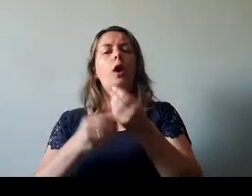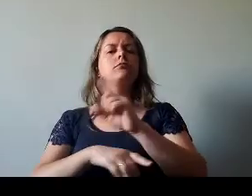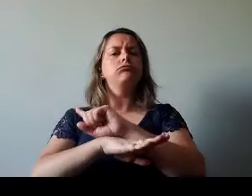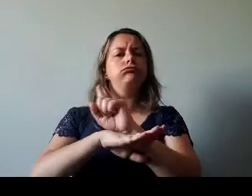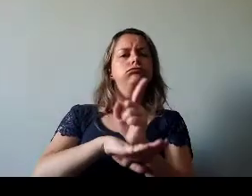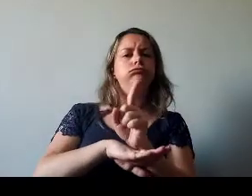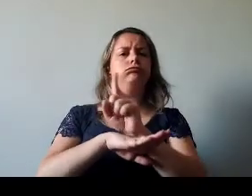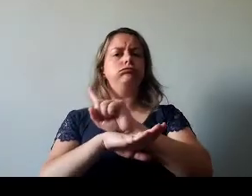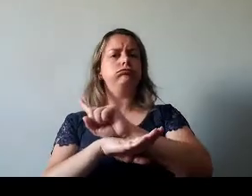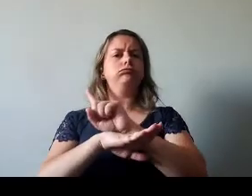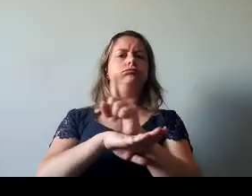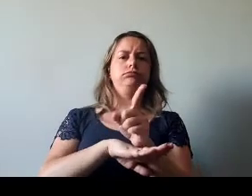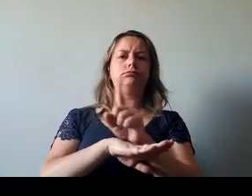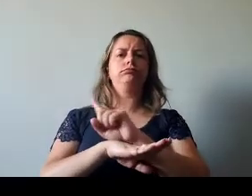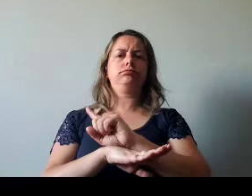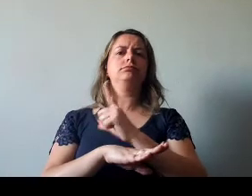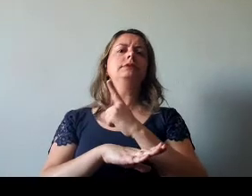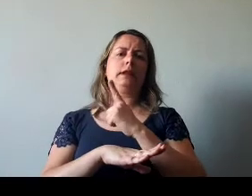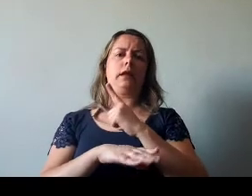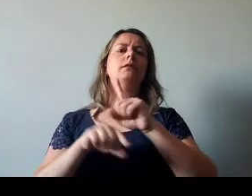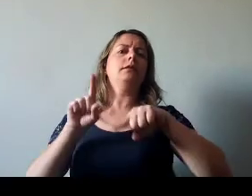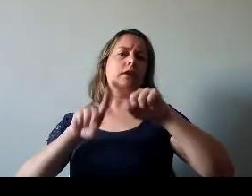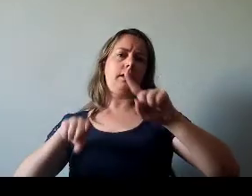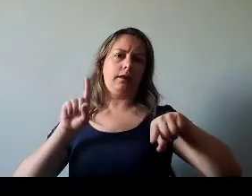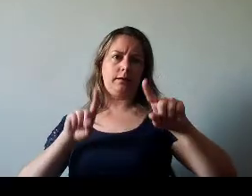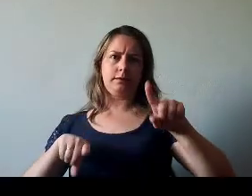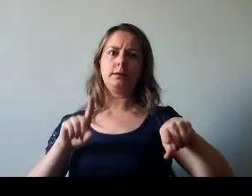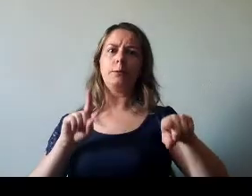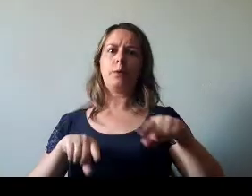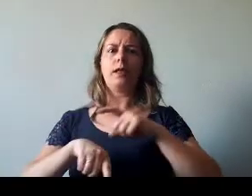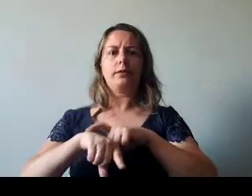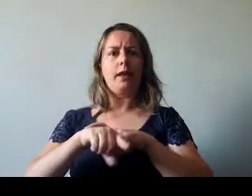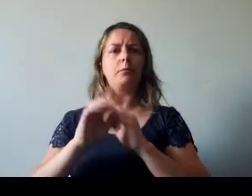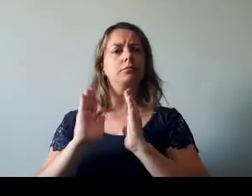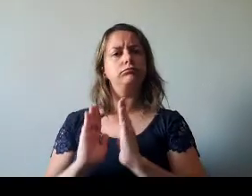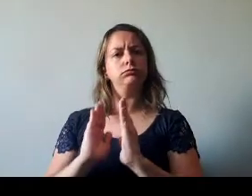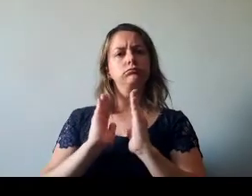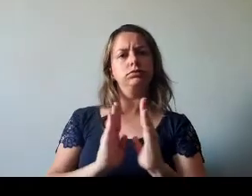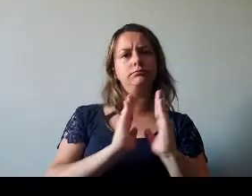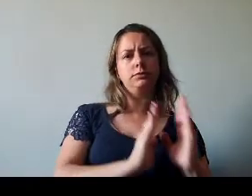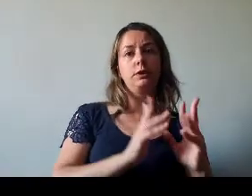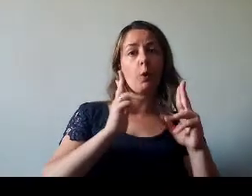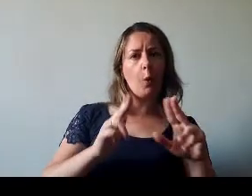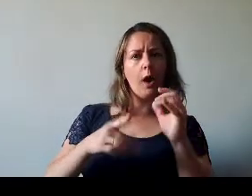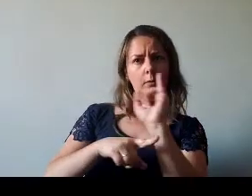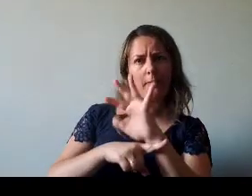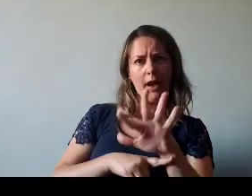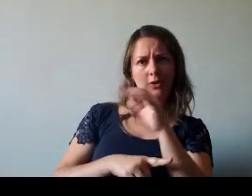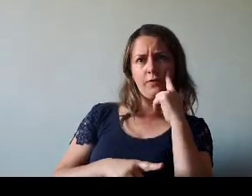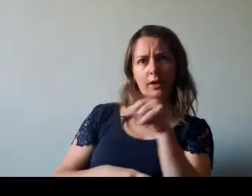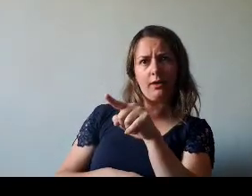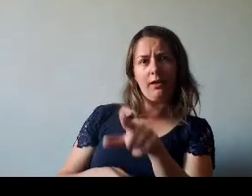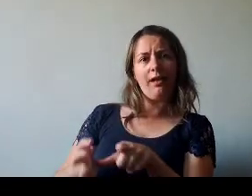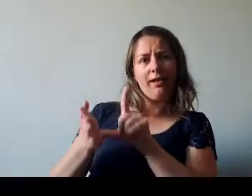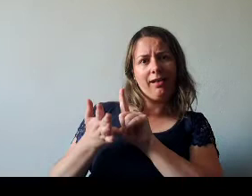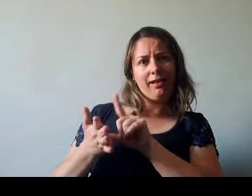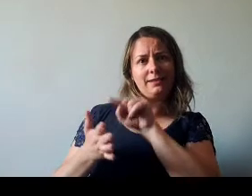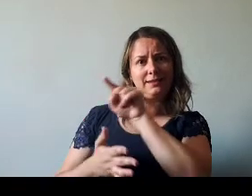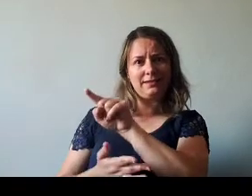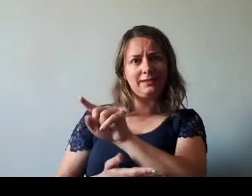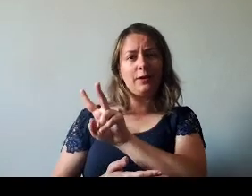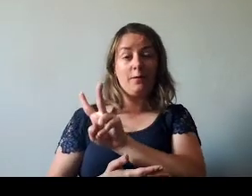de tempo iguais, tá? É o que a gente observa aqui, ó, a velocidade era 10, nos